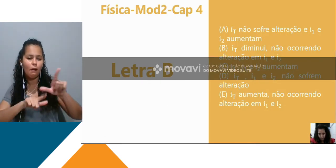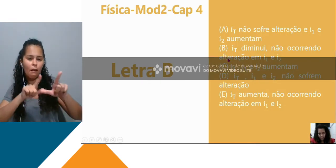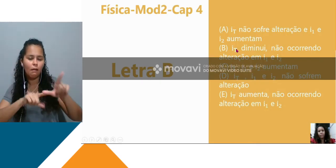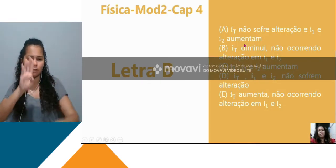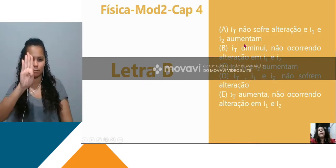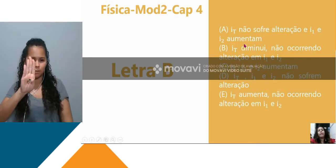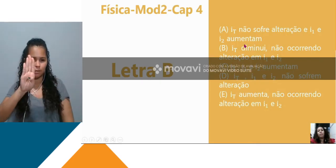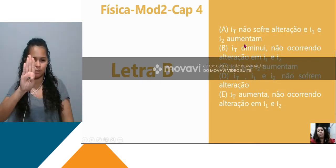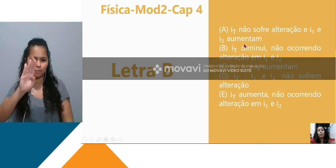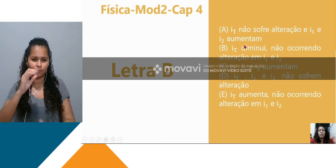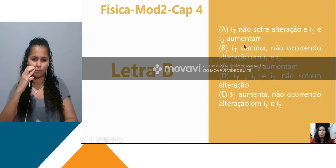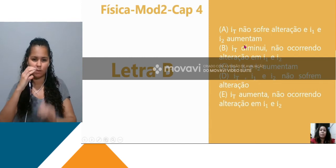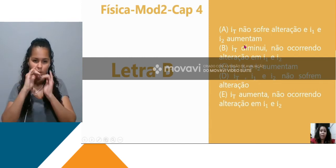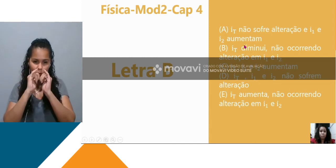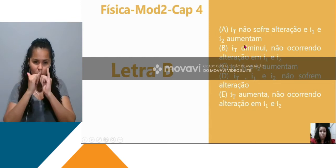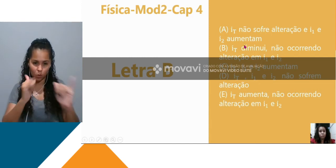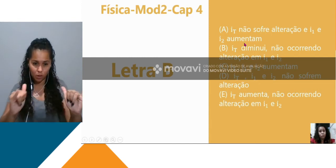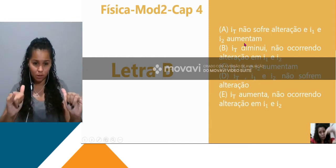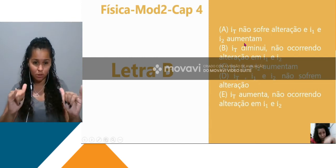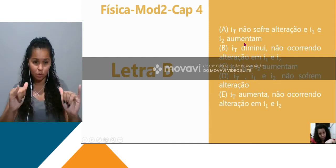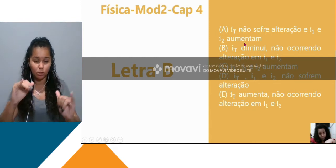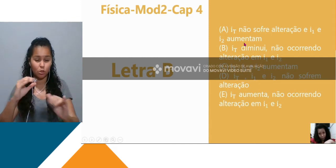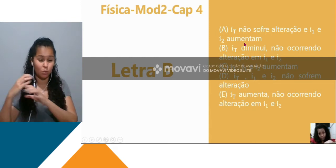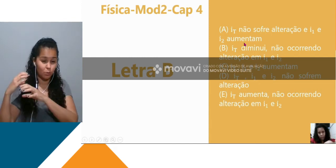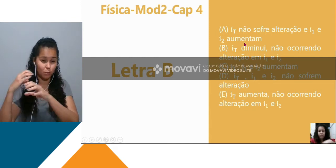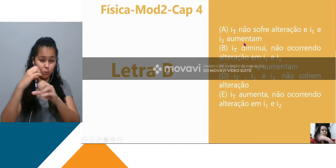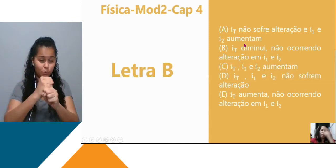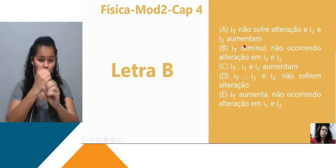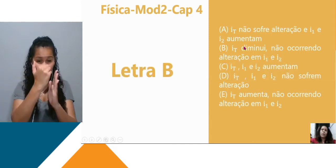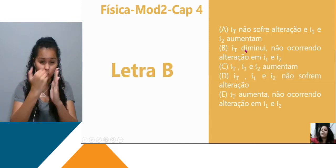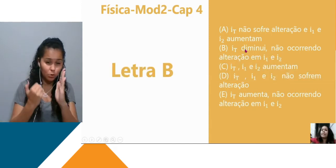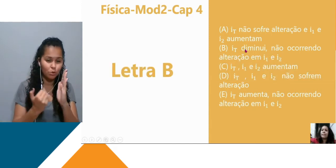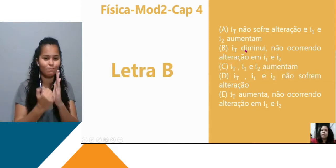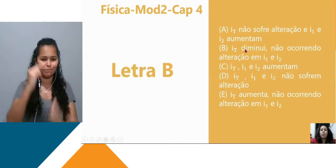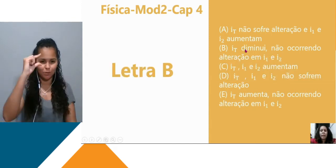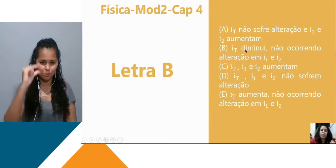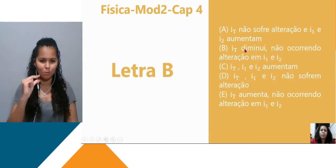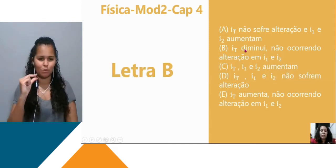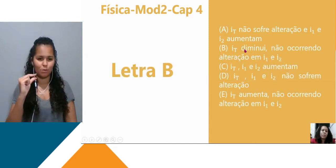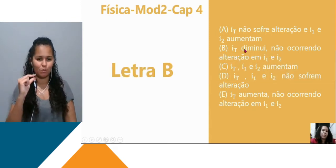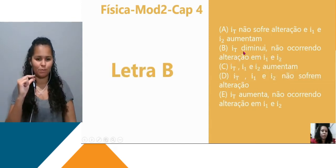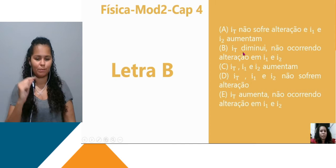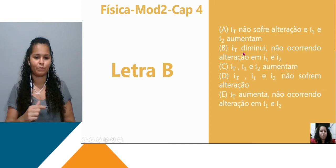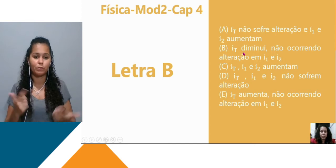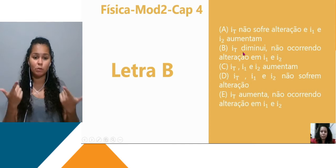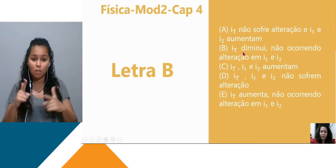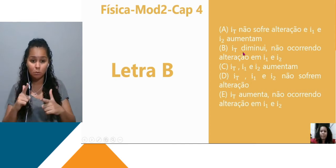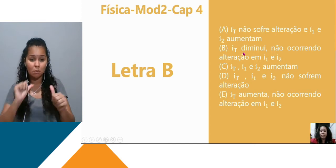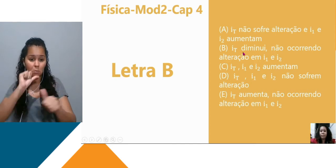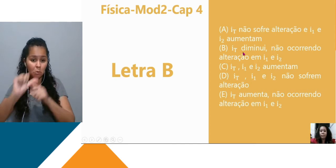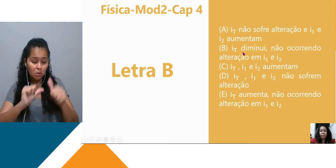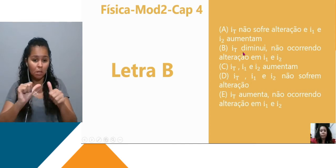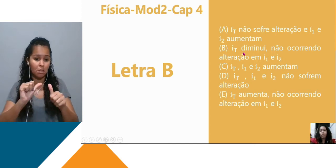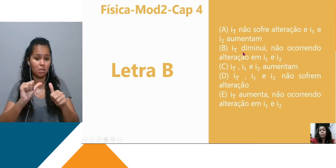bola, que é corrente total diminui. Não ocorrendo alteração na corrente 1 e na corrente 2,